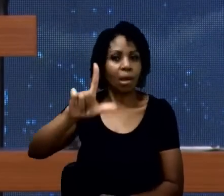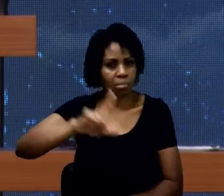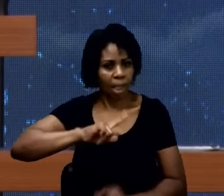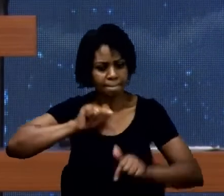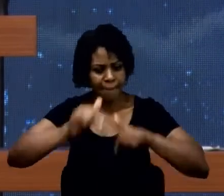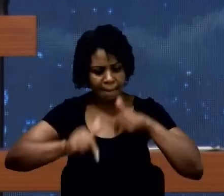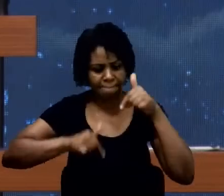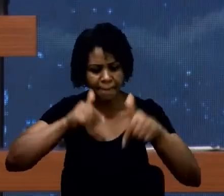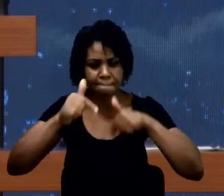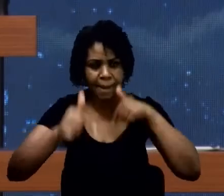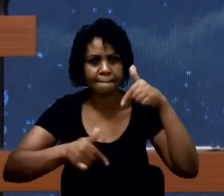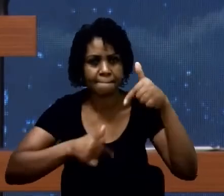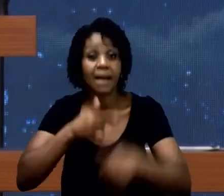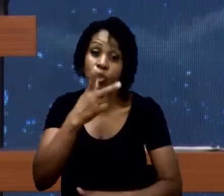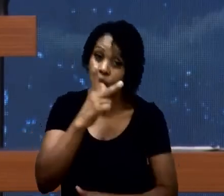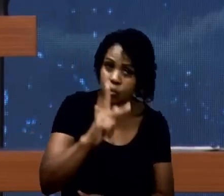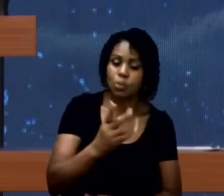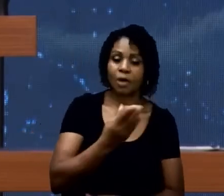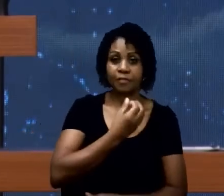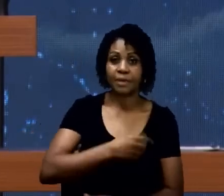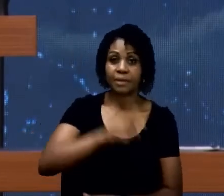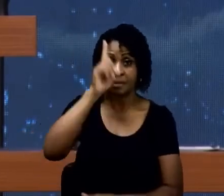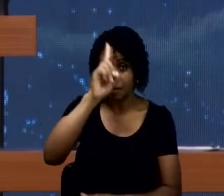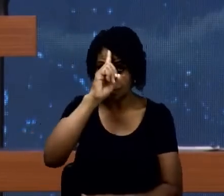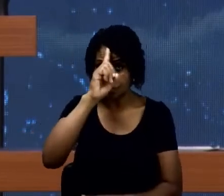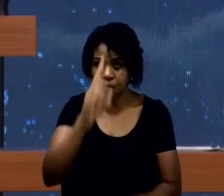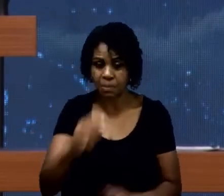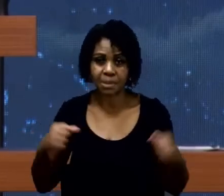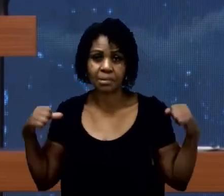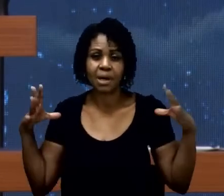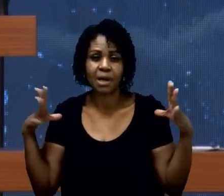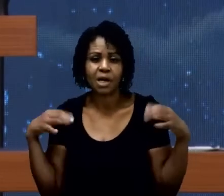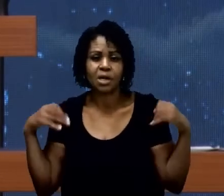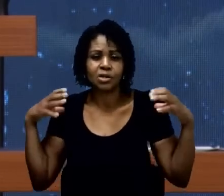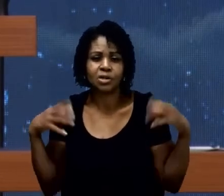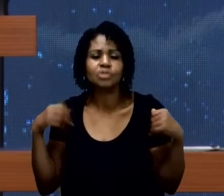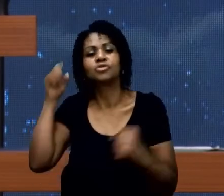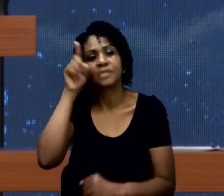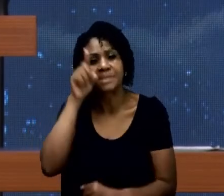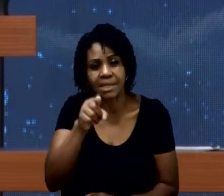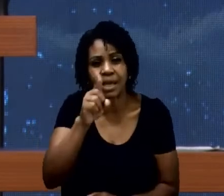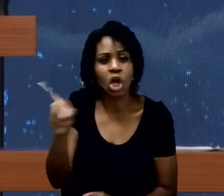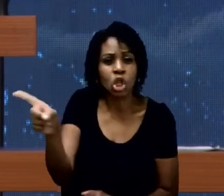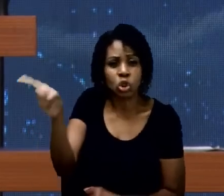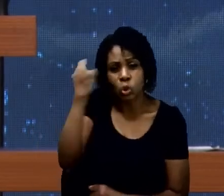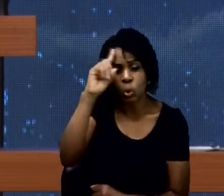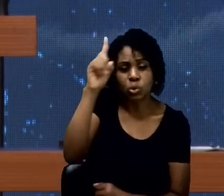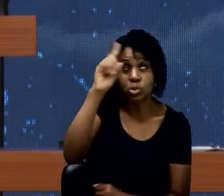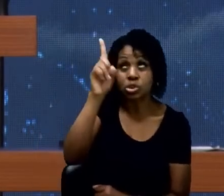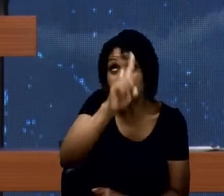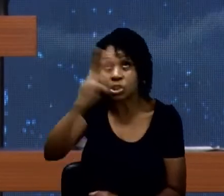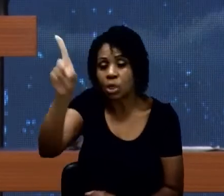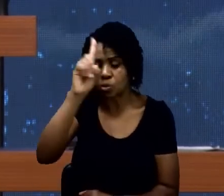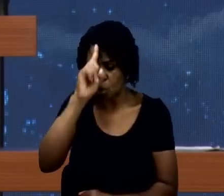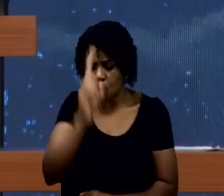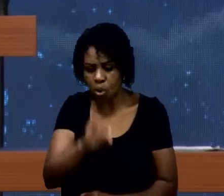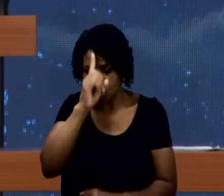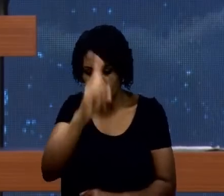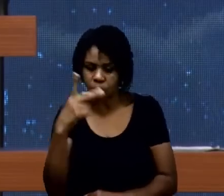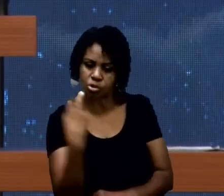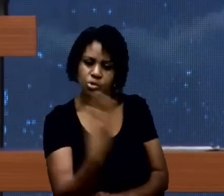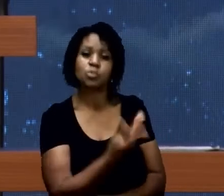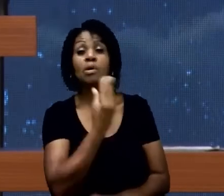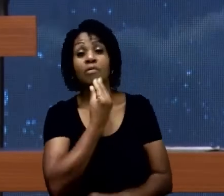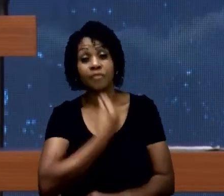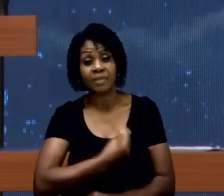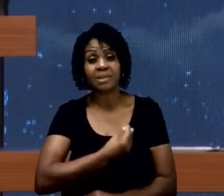Todos os dias, Deus manda anjos na tua direção. Todos os dias, Deus dá ordem a teu respeito. Todos